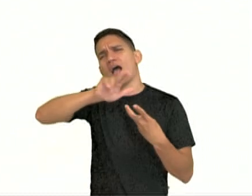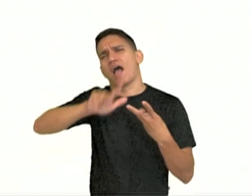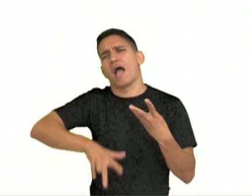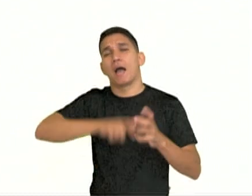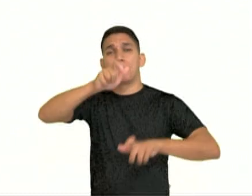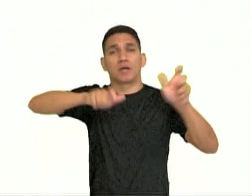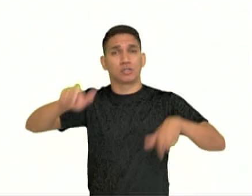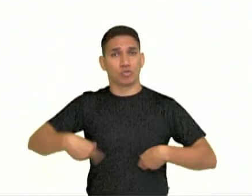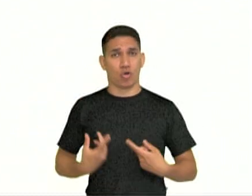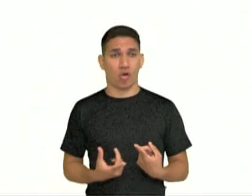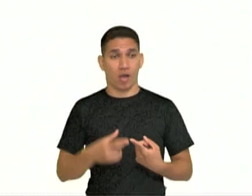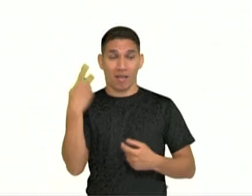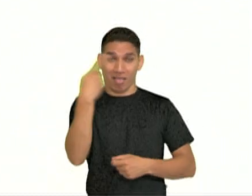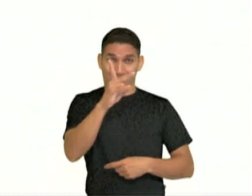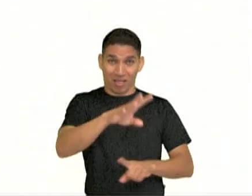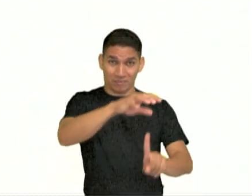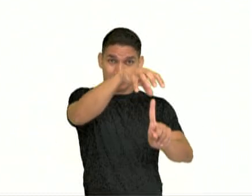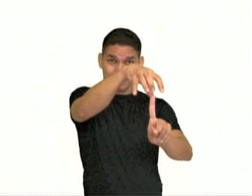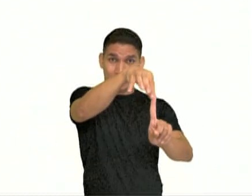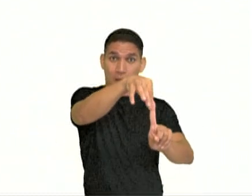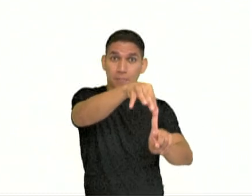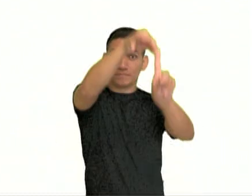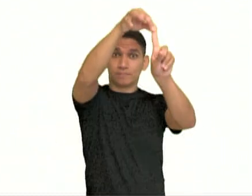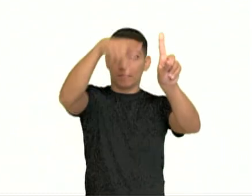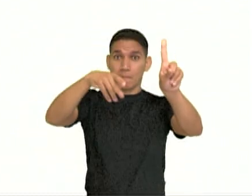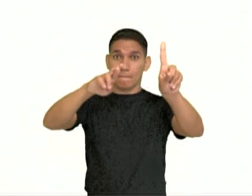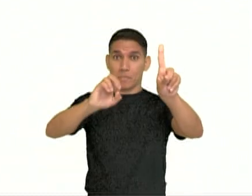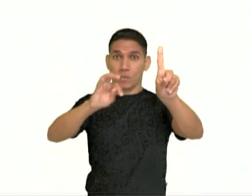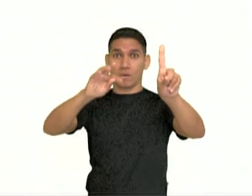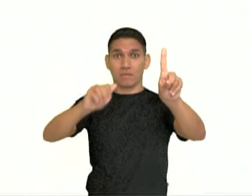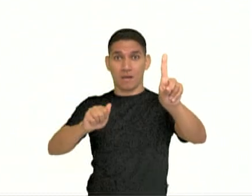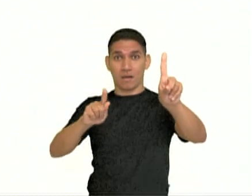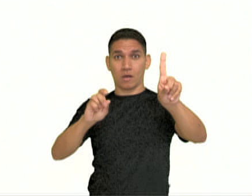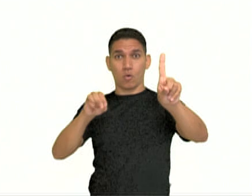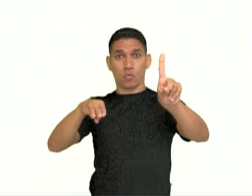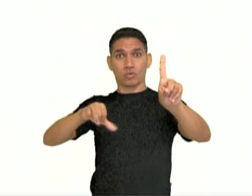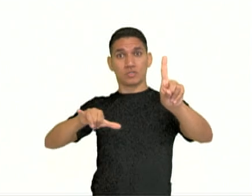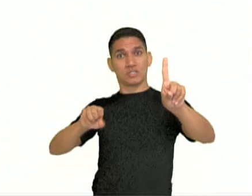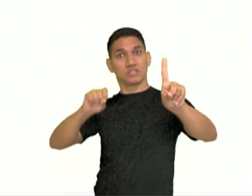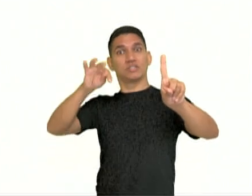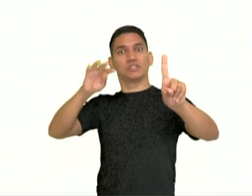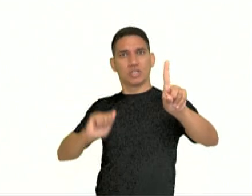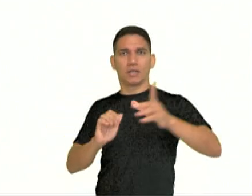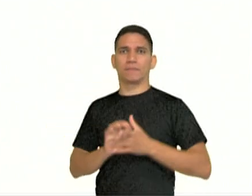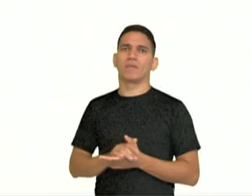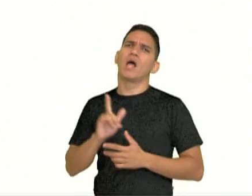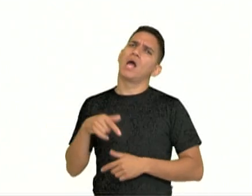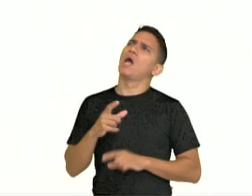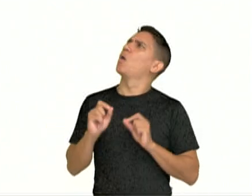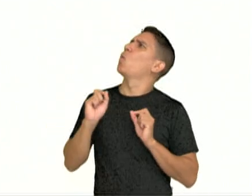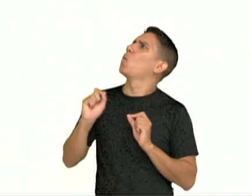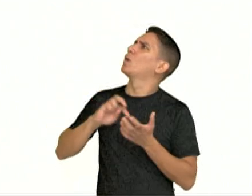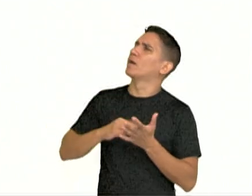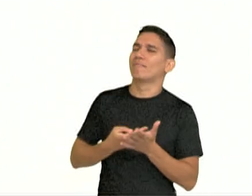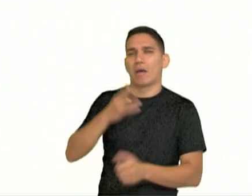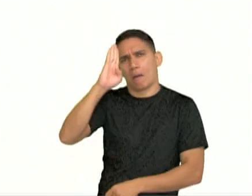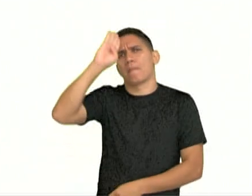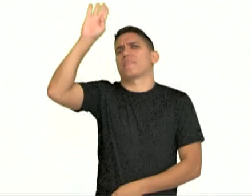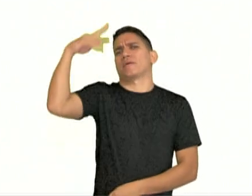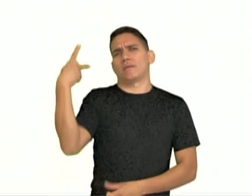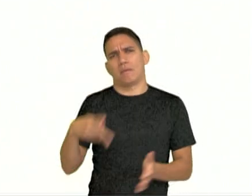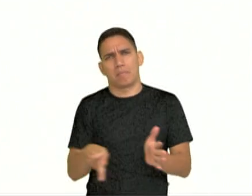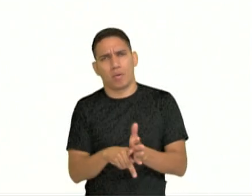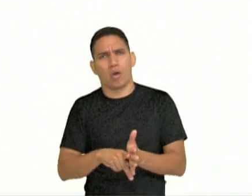Pequeno Príncipe, ele é o protagonista. O que que é protagonista, professor? É um dos personagens principais, né, que fazem parte do